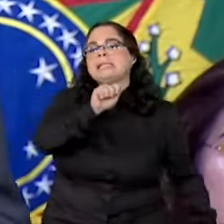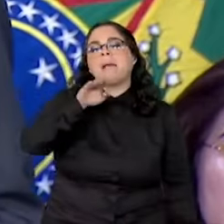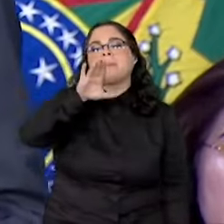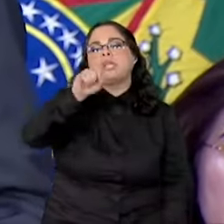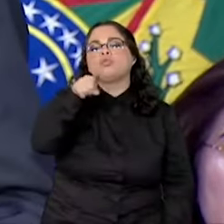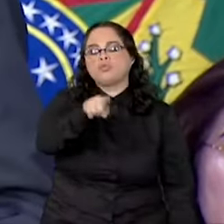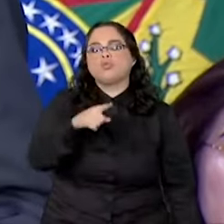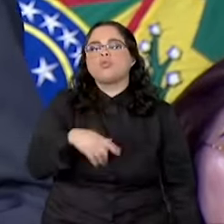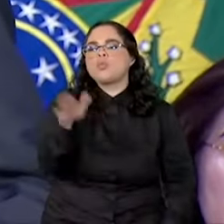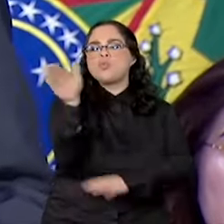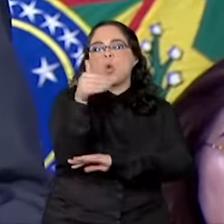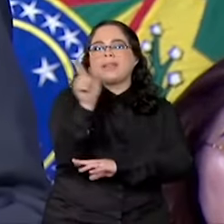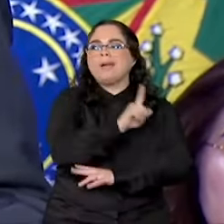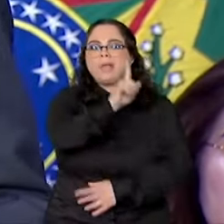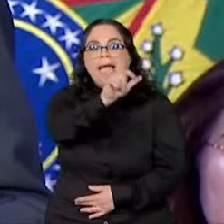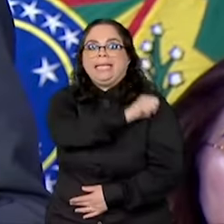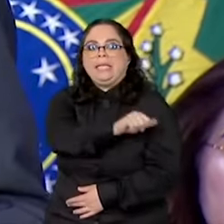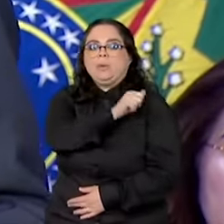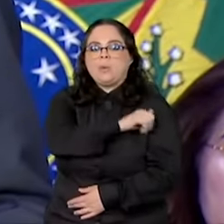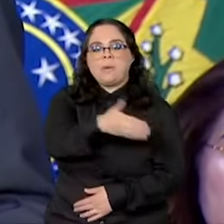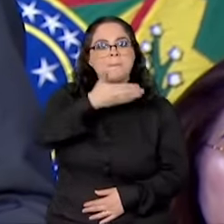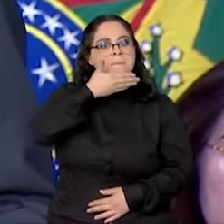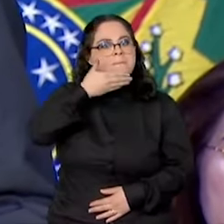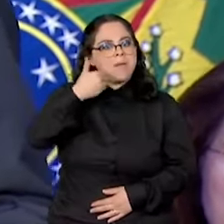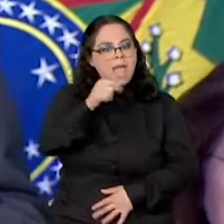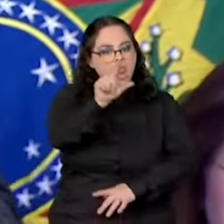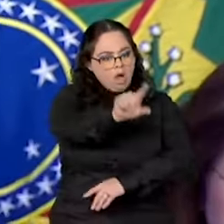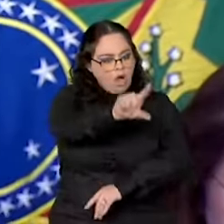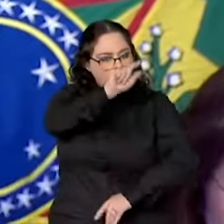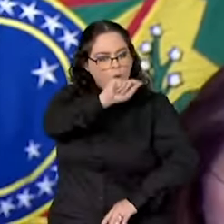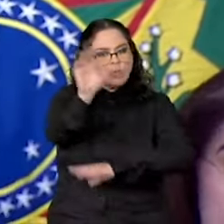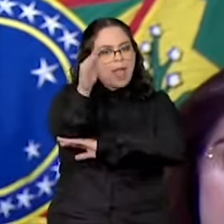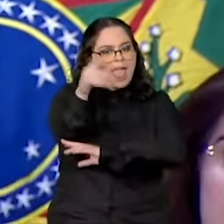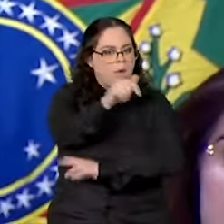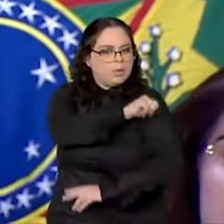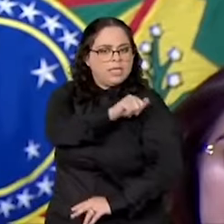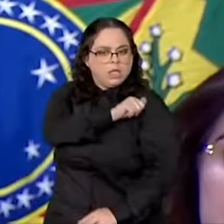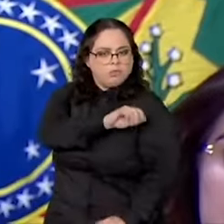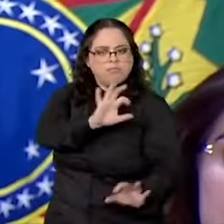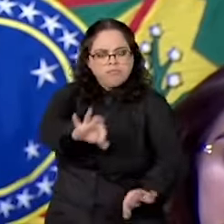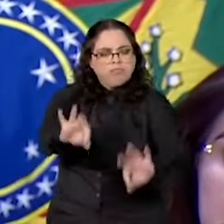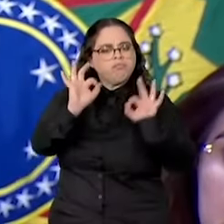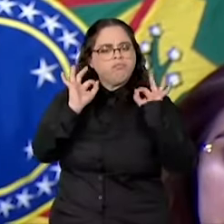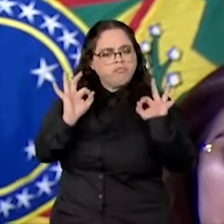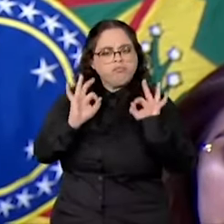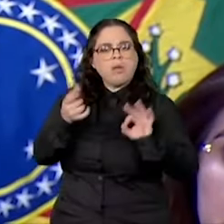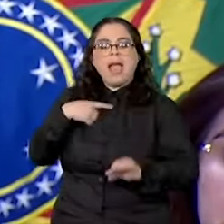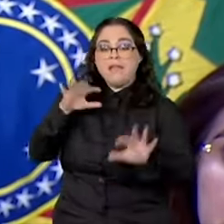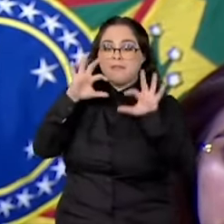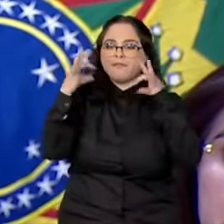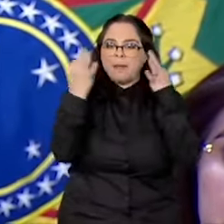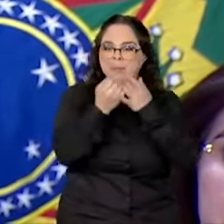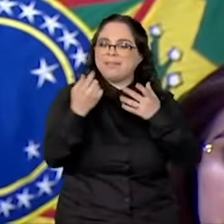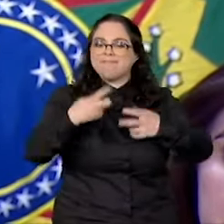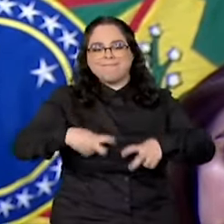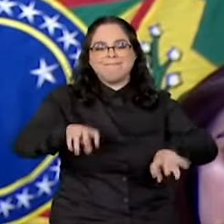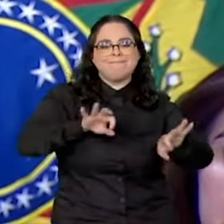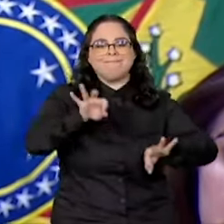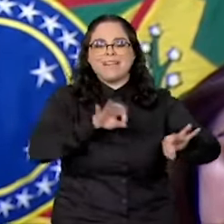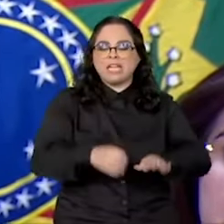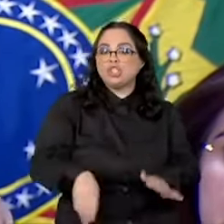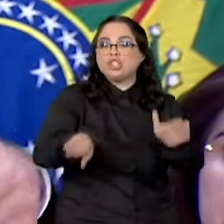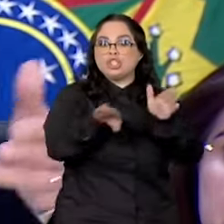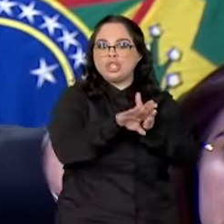hotel Copacabana. Ele escolheu logo o melhor do Rio de Janeiro. Aí ele chega no hotel, depois que a família dele,